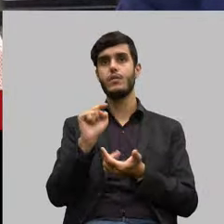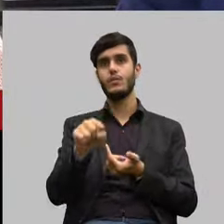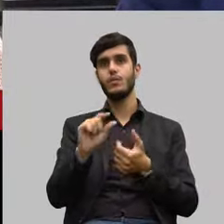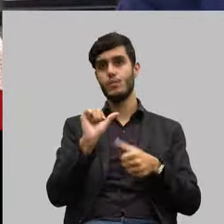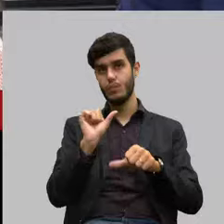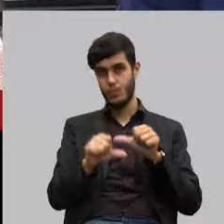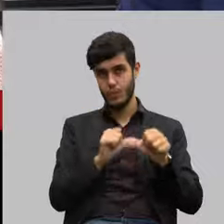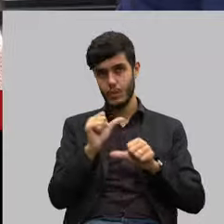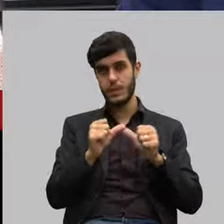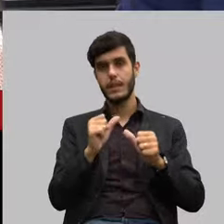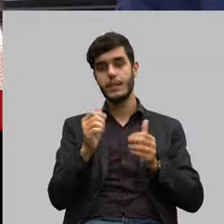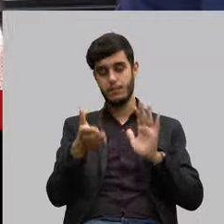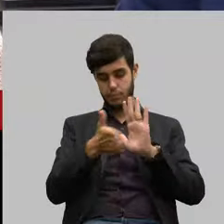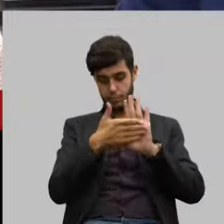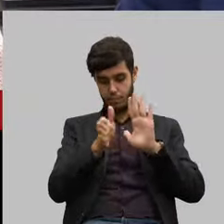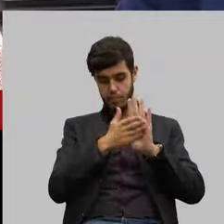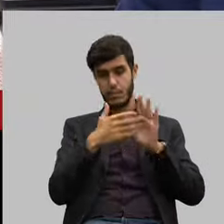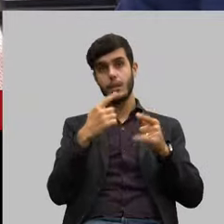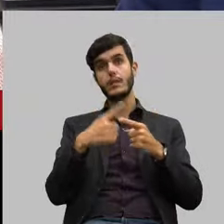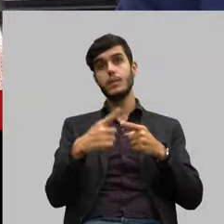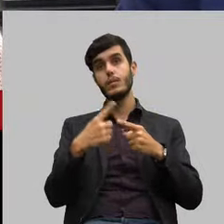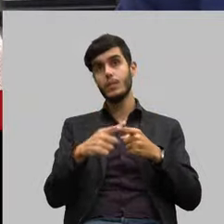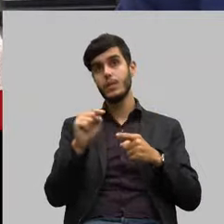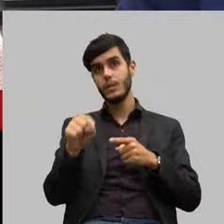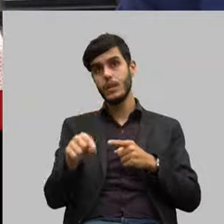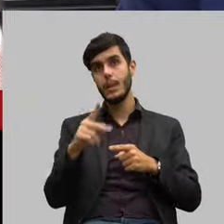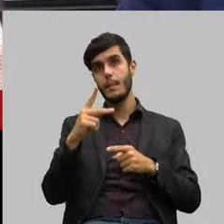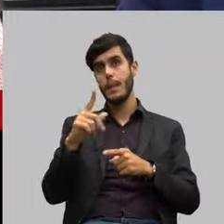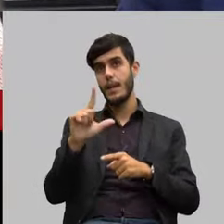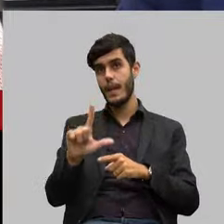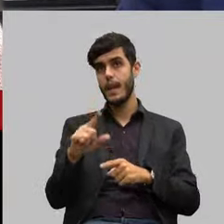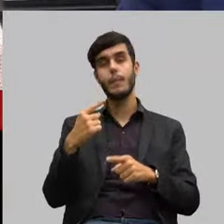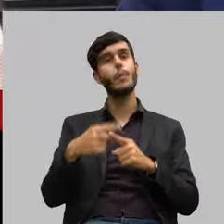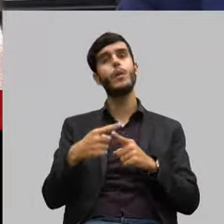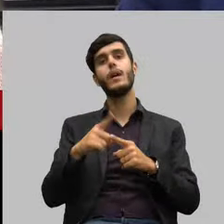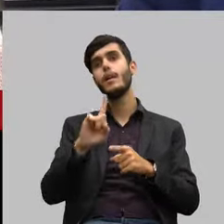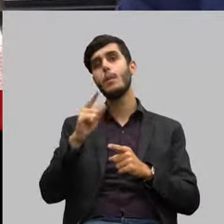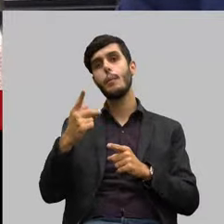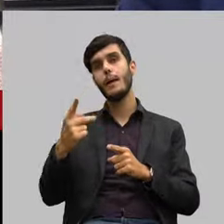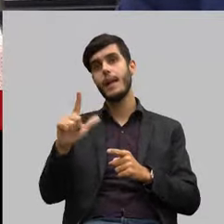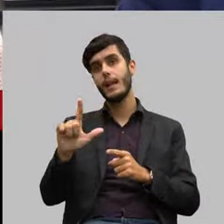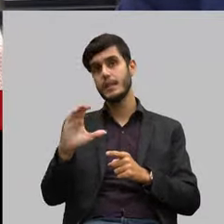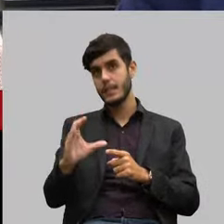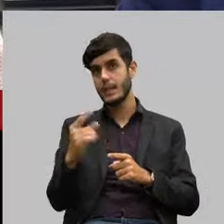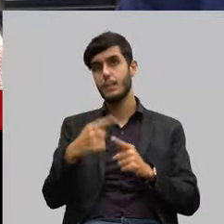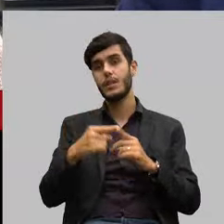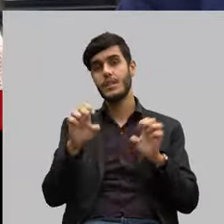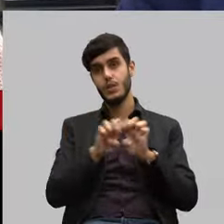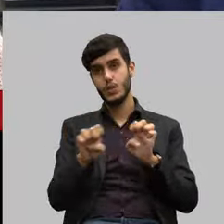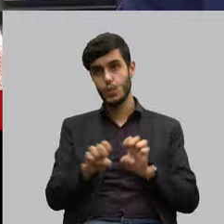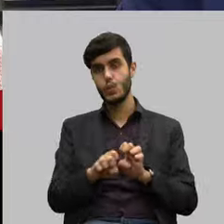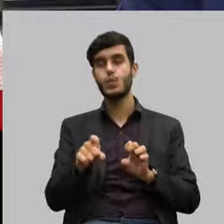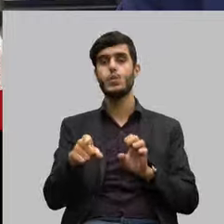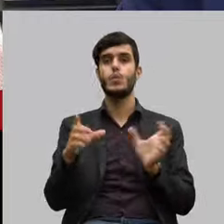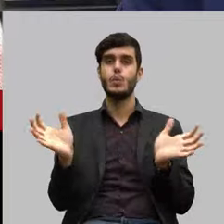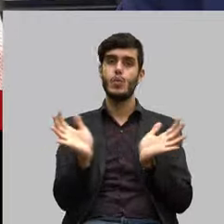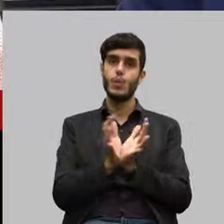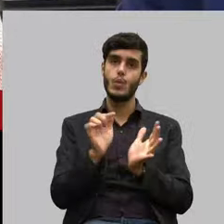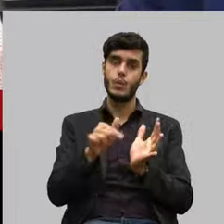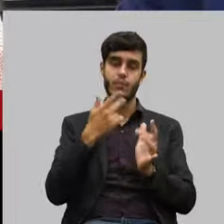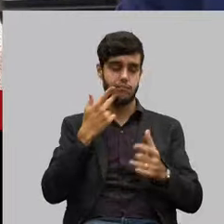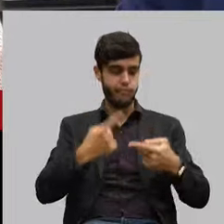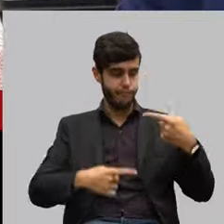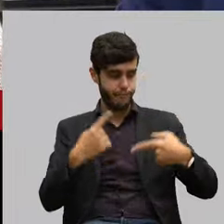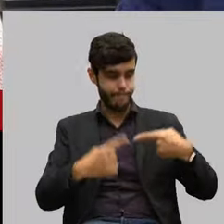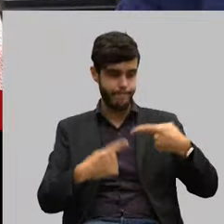vocês estão propondo porque é pl Não é PLC Porque que vocês estão mexendo estruturalmente nos conselhos deliberativo e